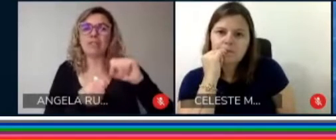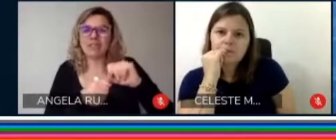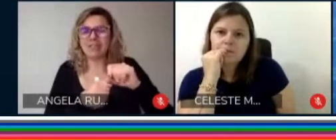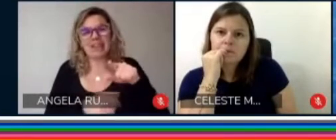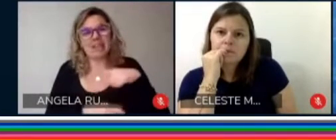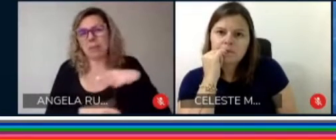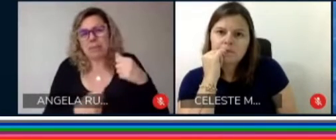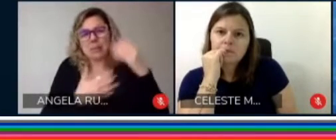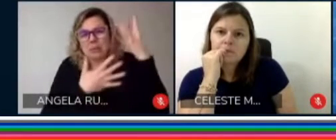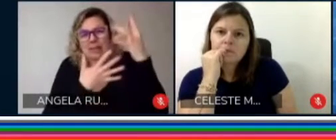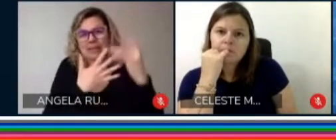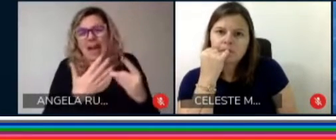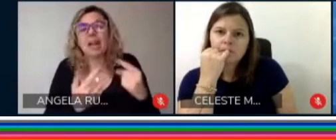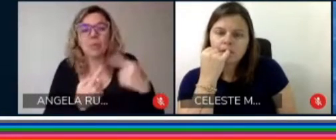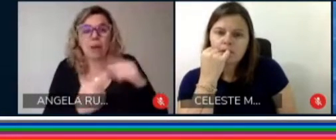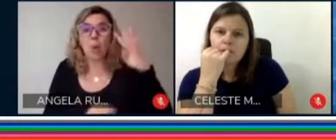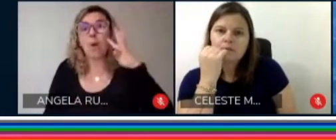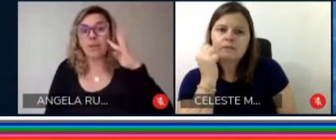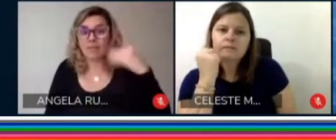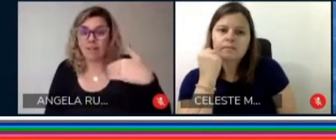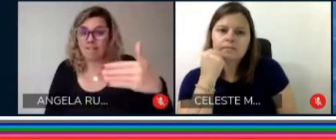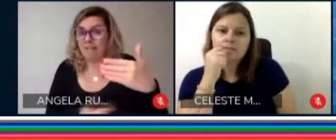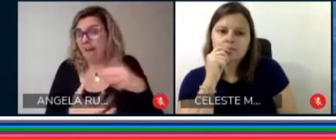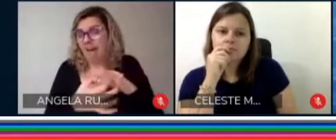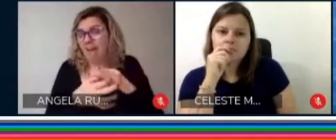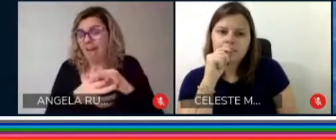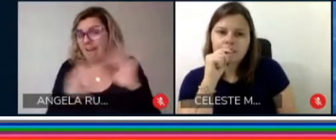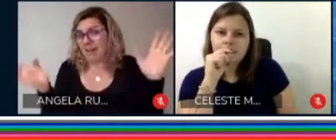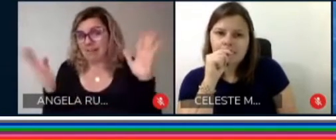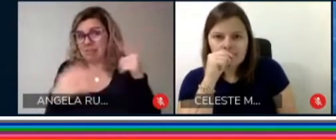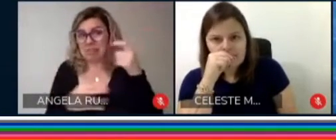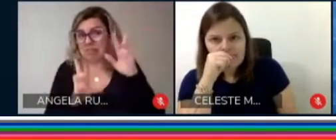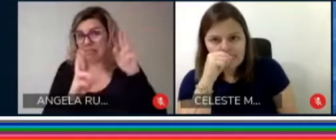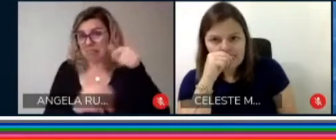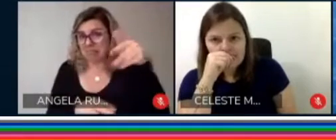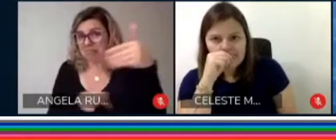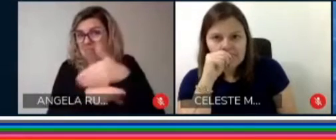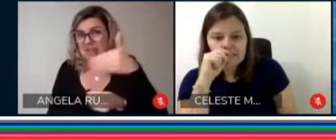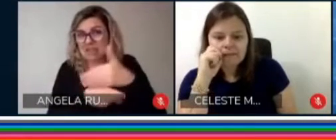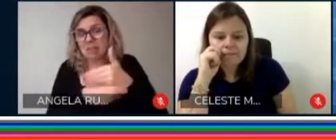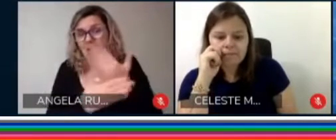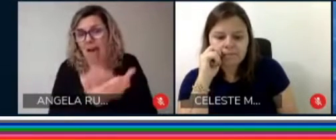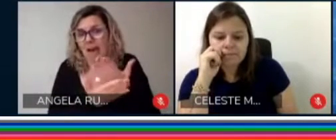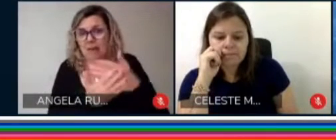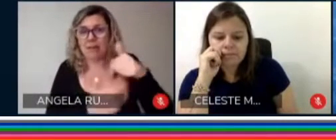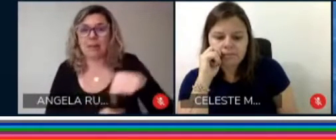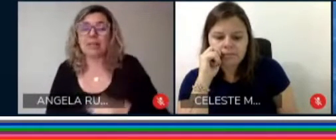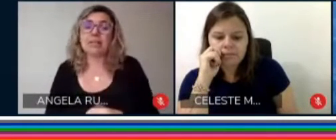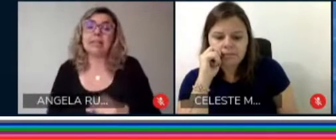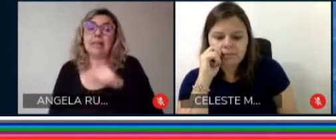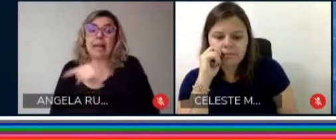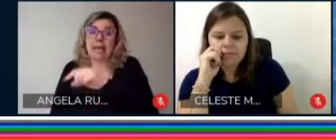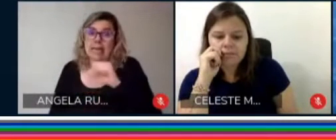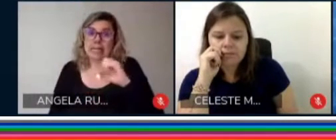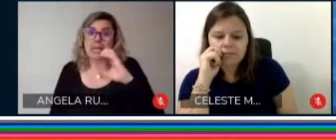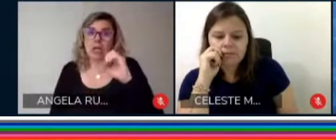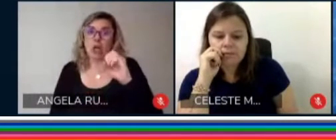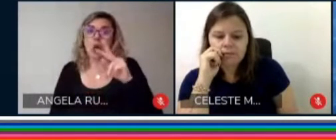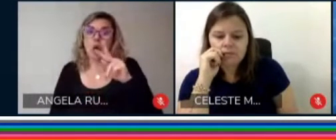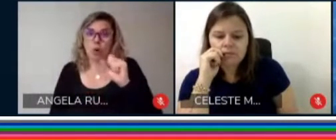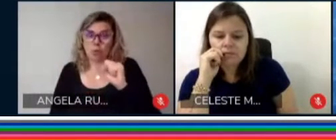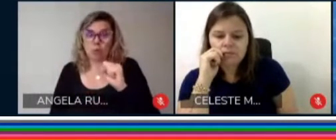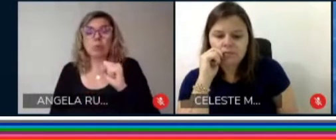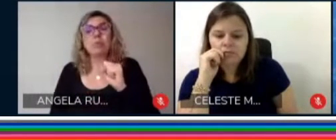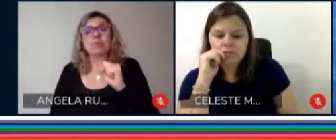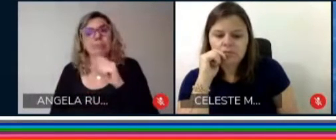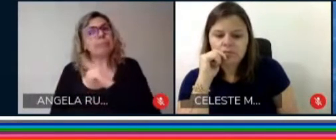preciso nem me ater tanto a ela, né? Espero que vocês participem. Ela é uma base seletiva, quer dizer que se está lá